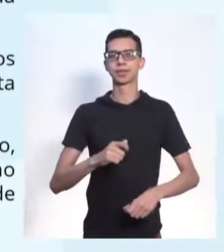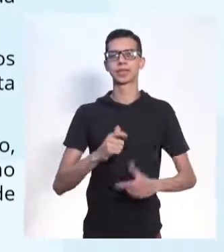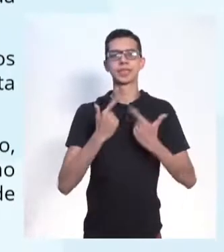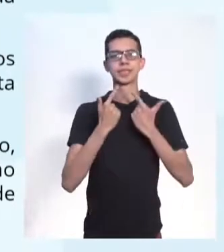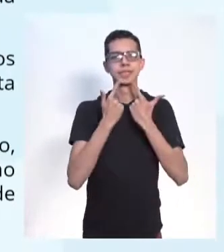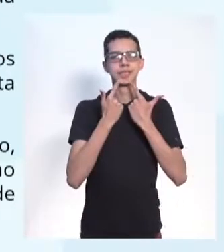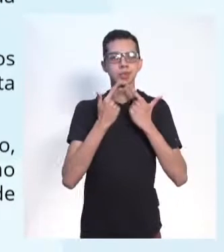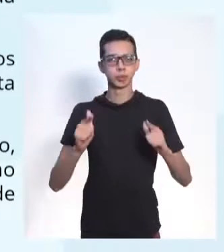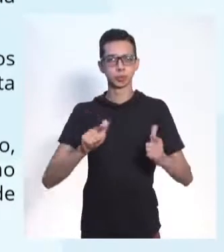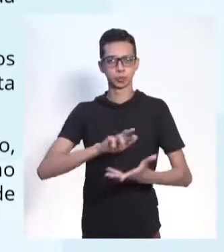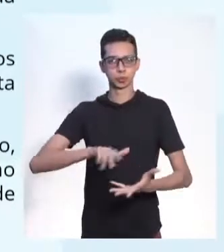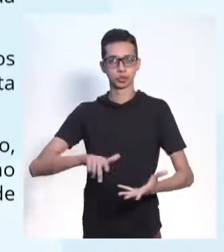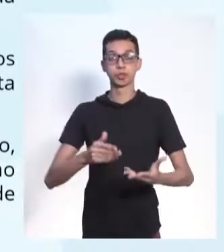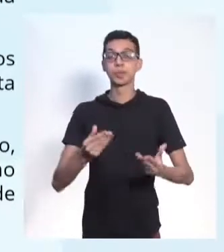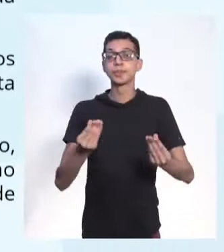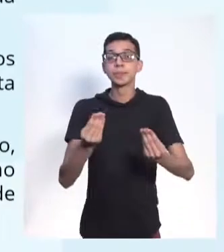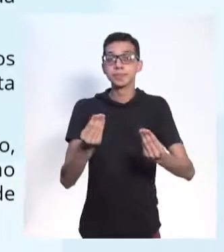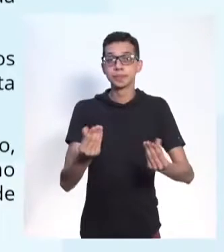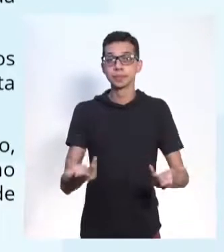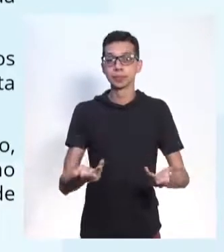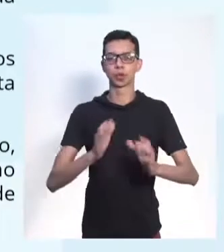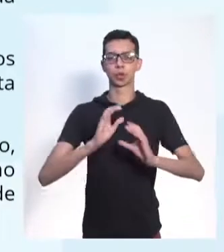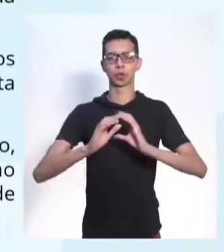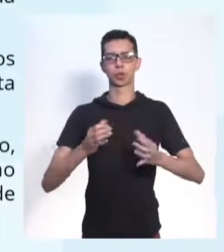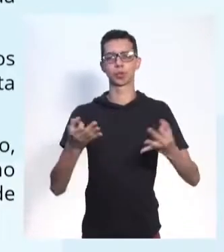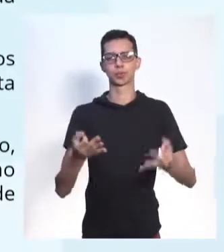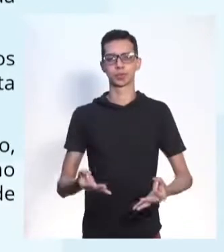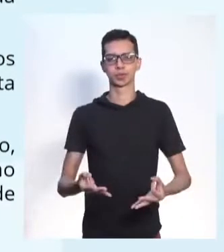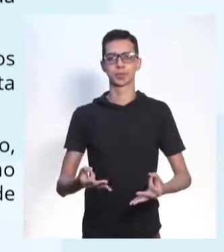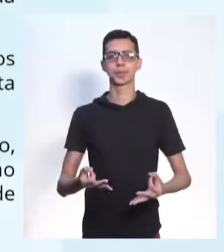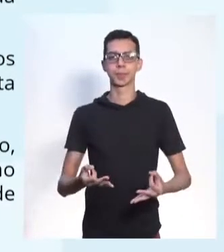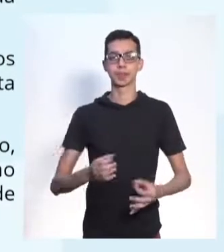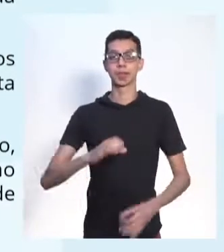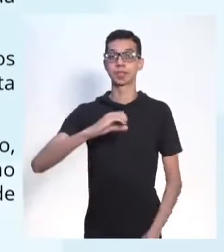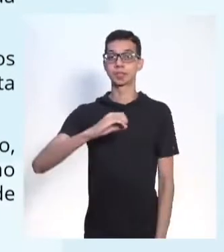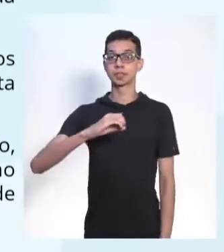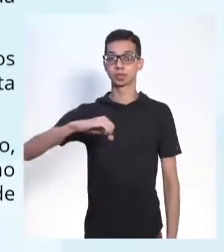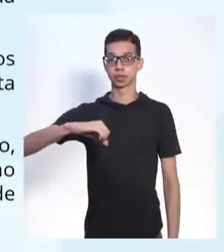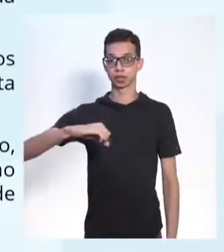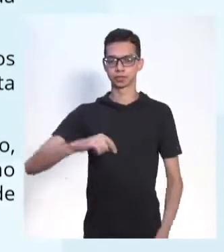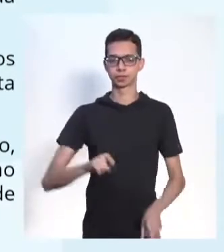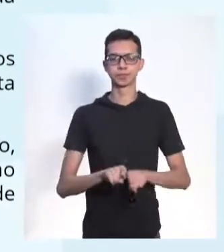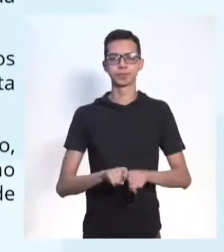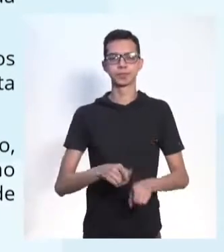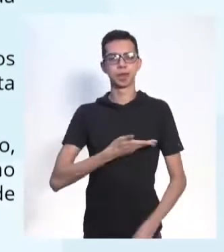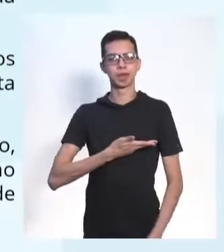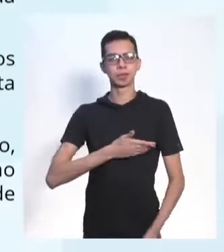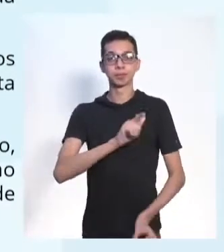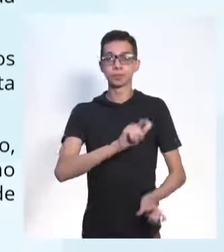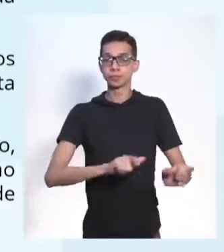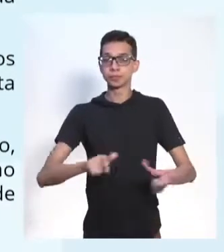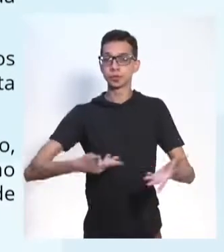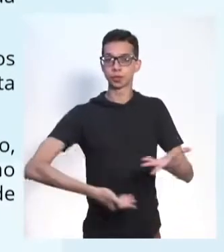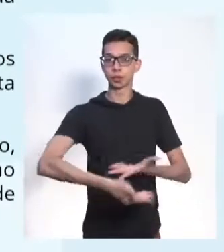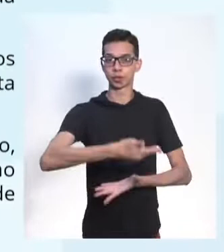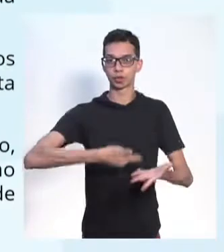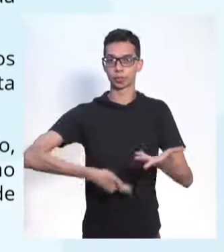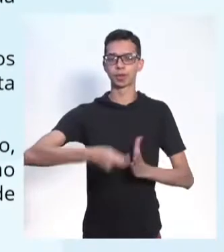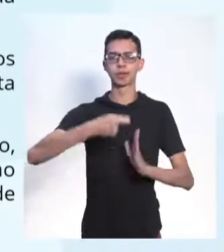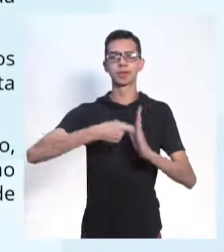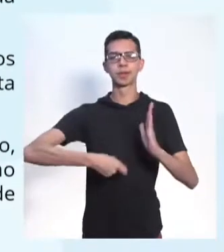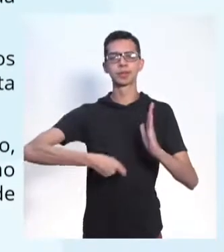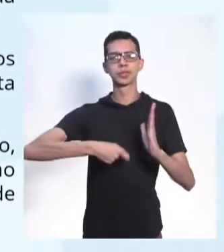para a eficácia da comunicação. Habilidade 09. Compartilhar com os colegas a leitura dos